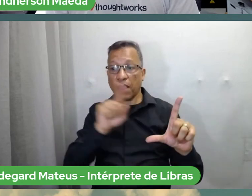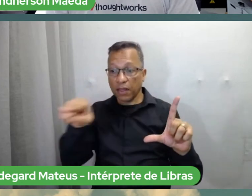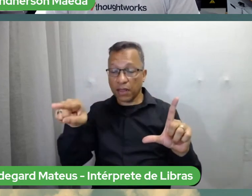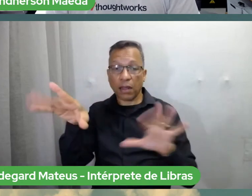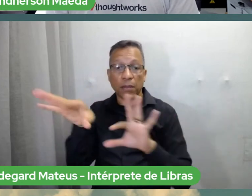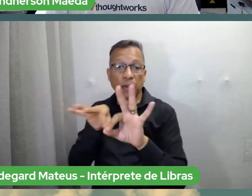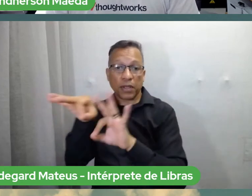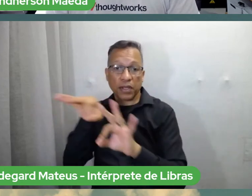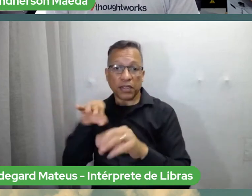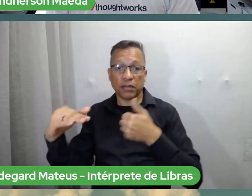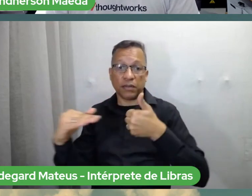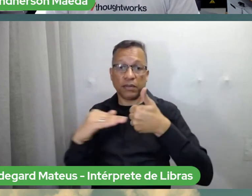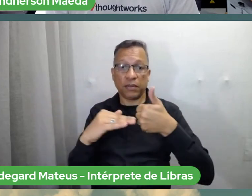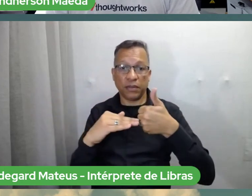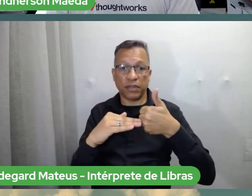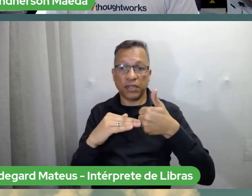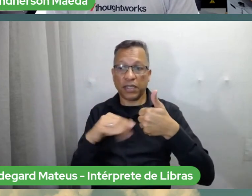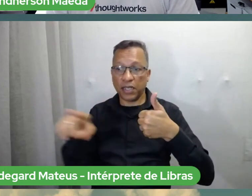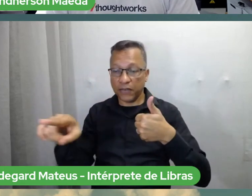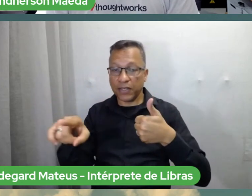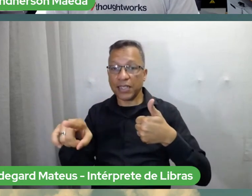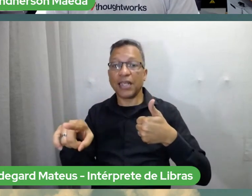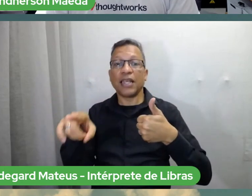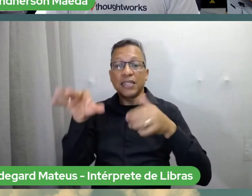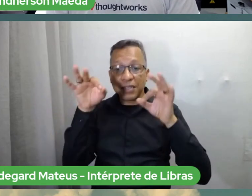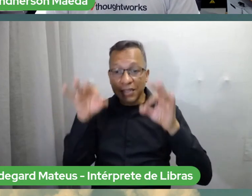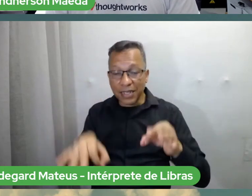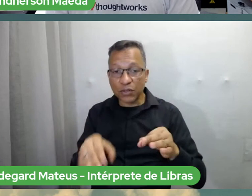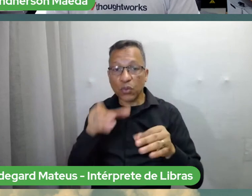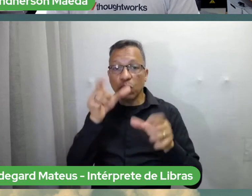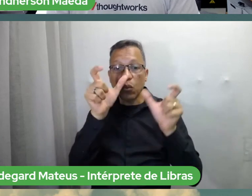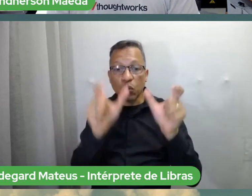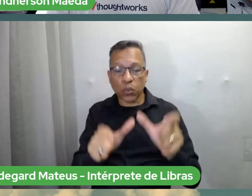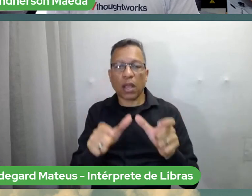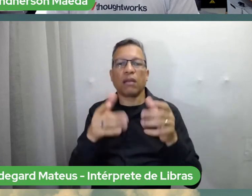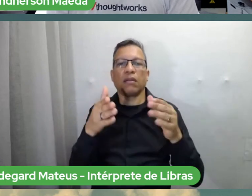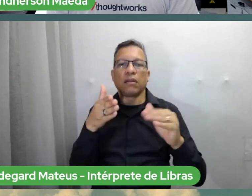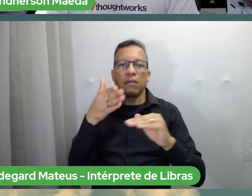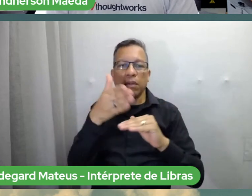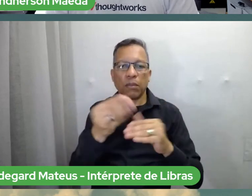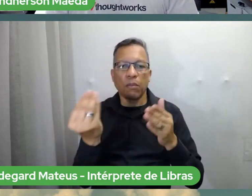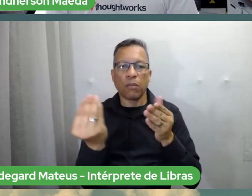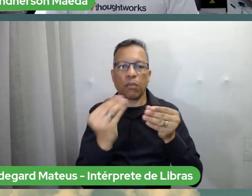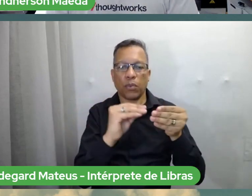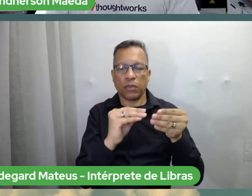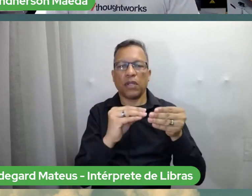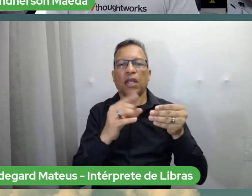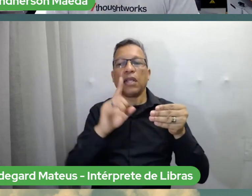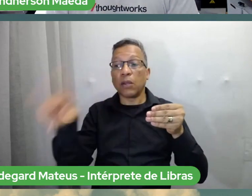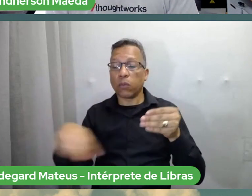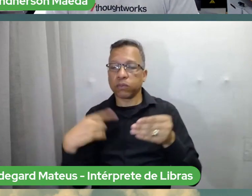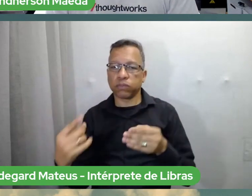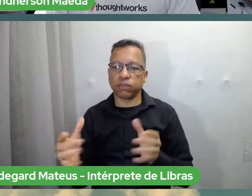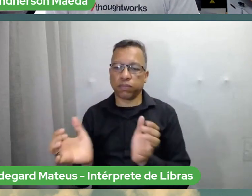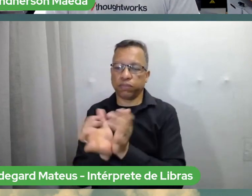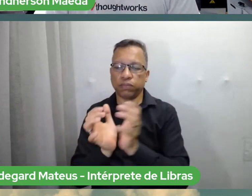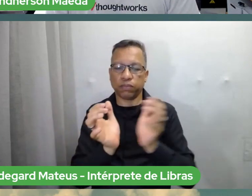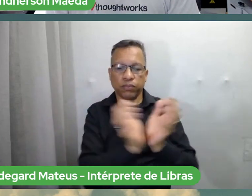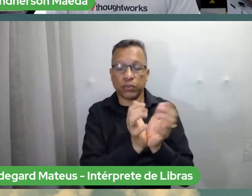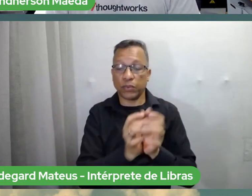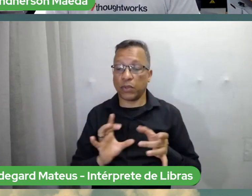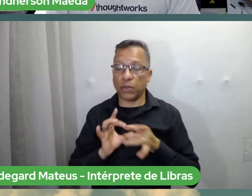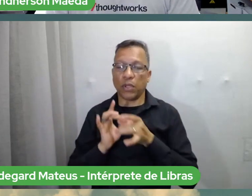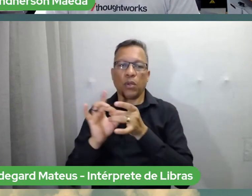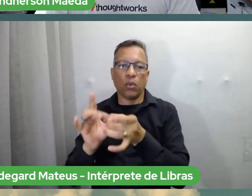ter interesses, né, específicos. Então, começar essa dinâmica de 2 times ajuda também nessa construção inicial.